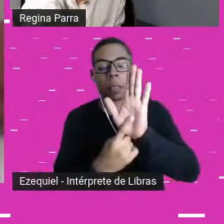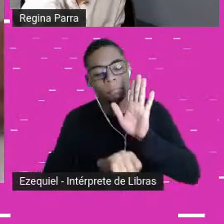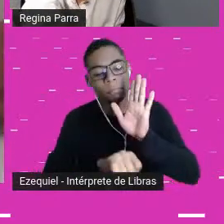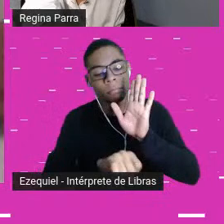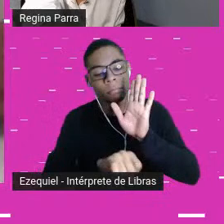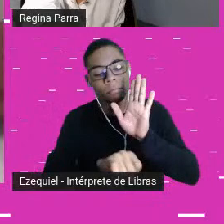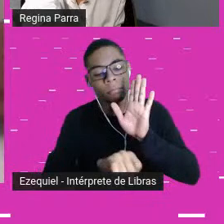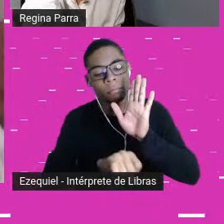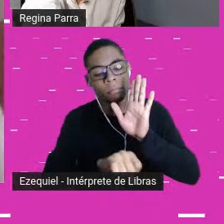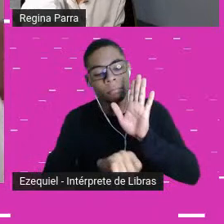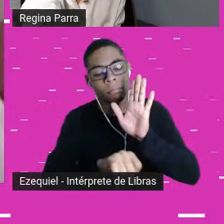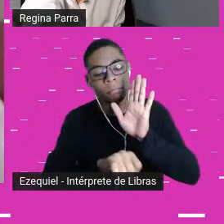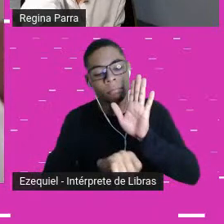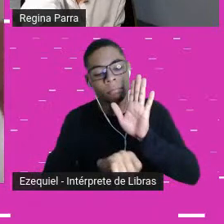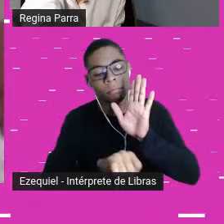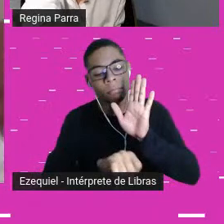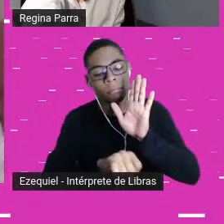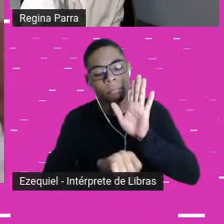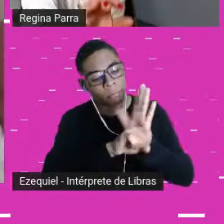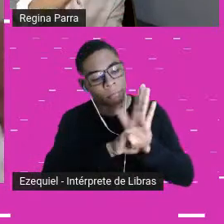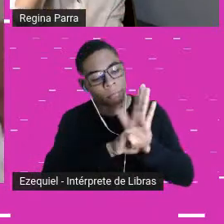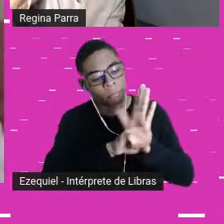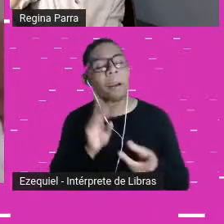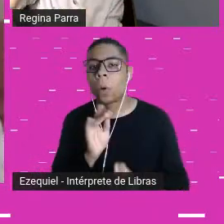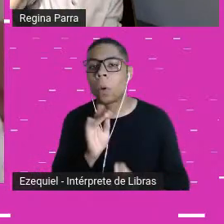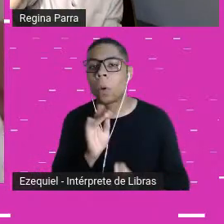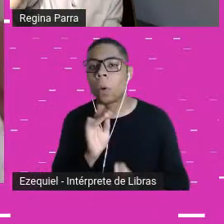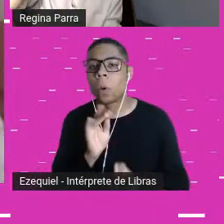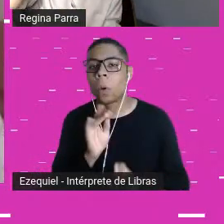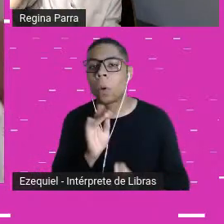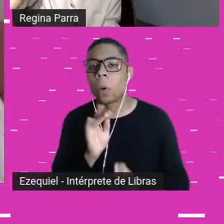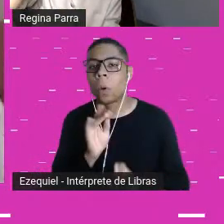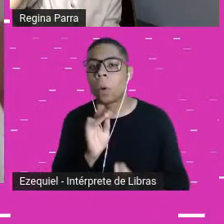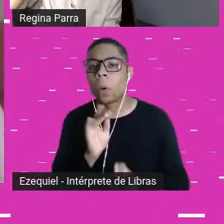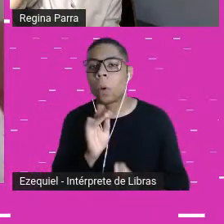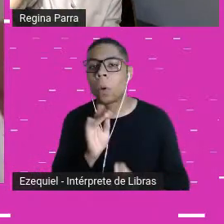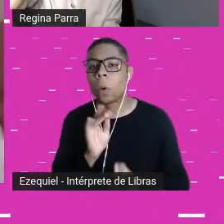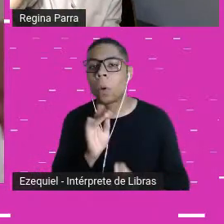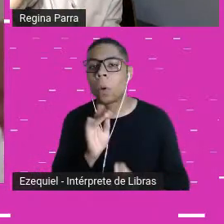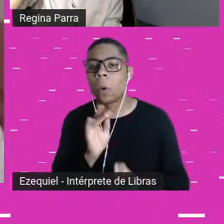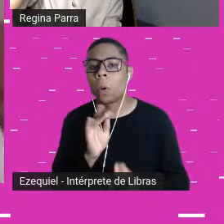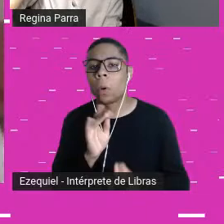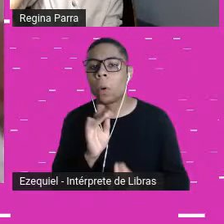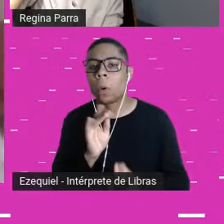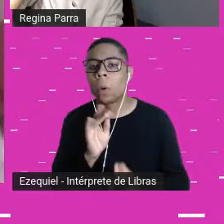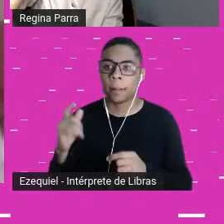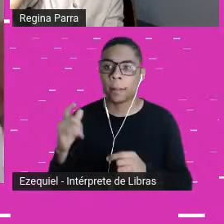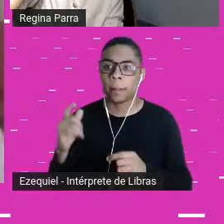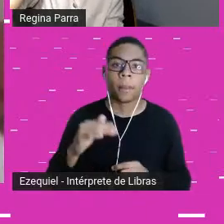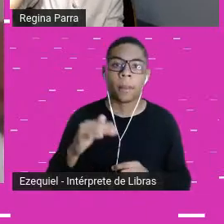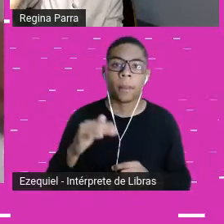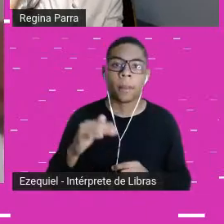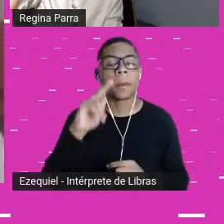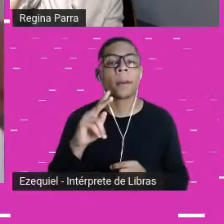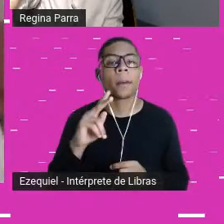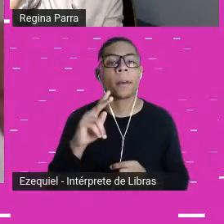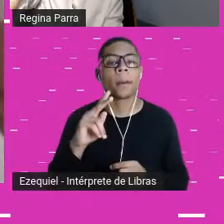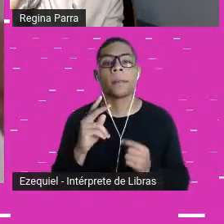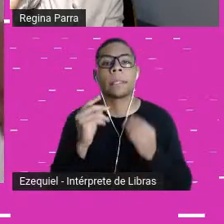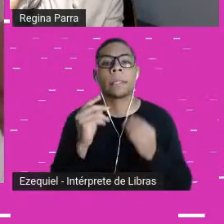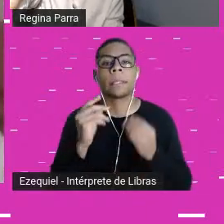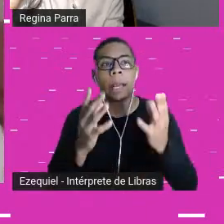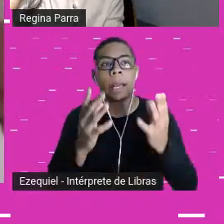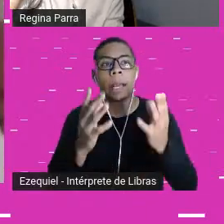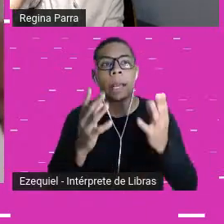um lugar assim que veio para sacudir com esse projeto, para